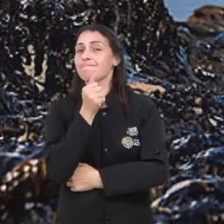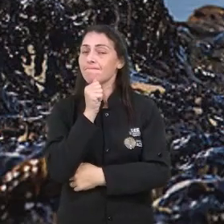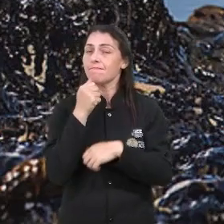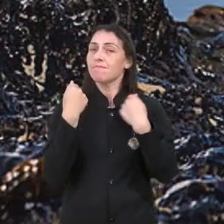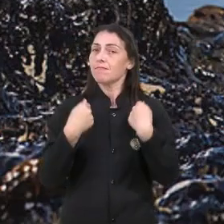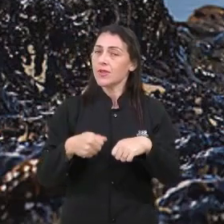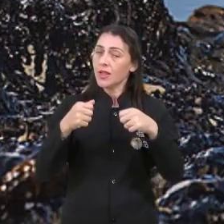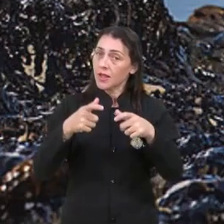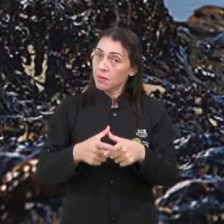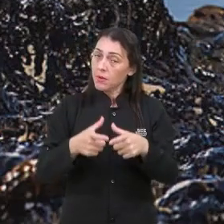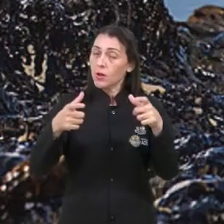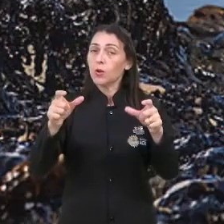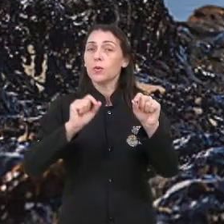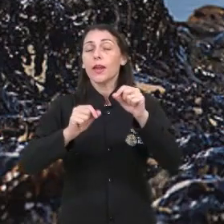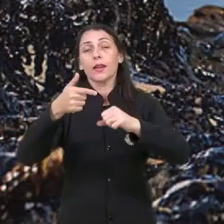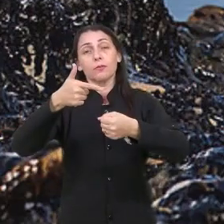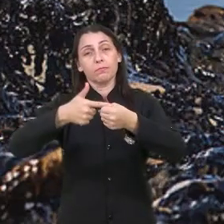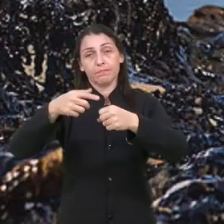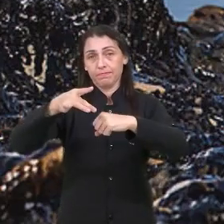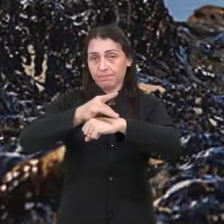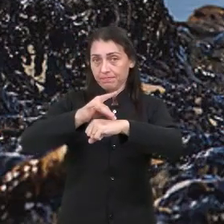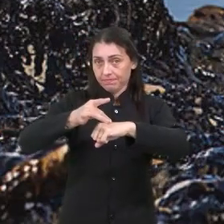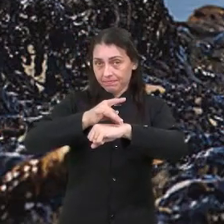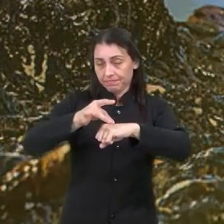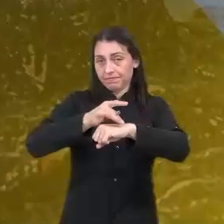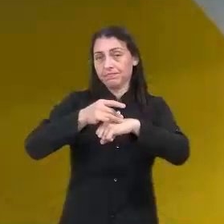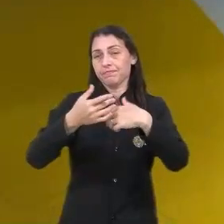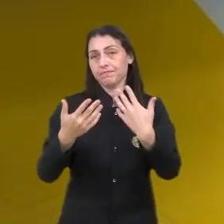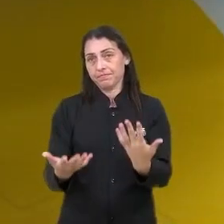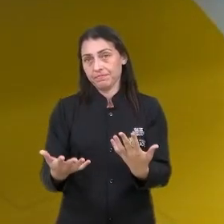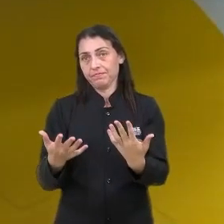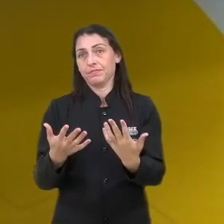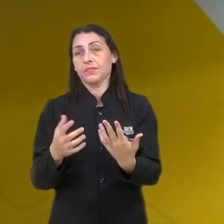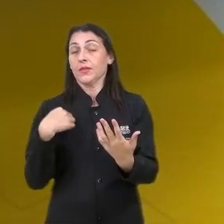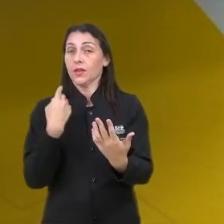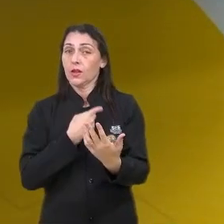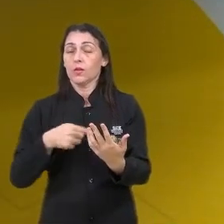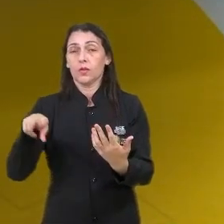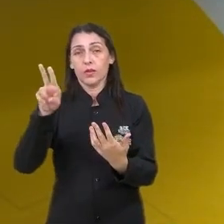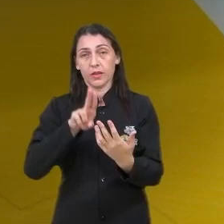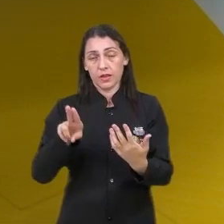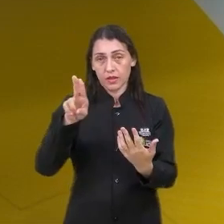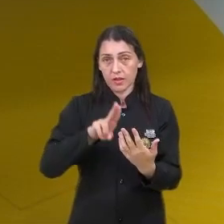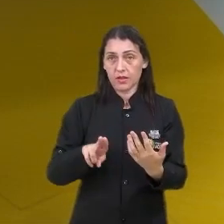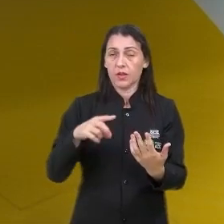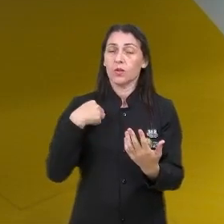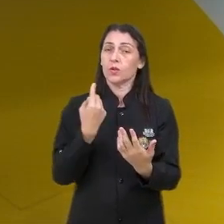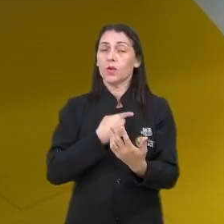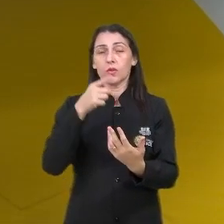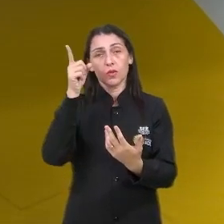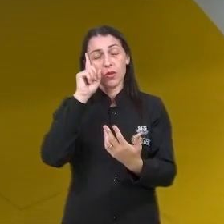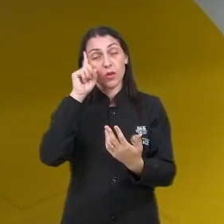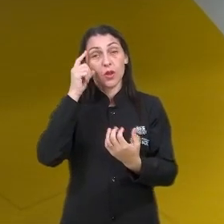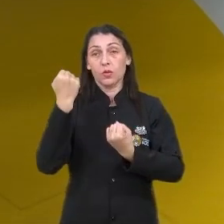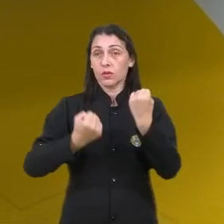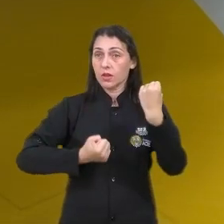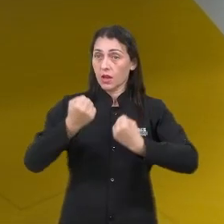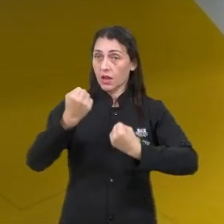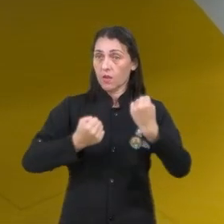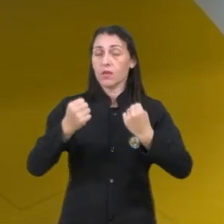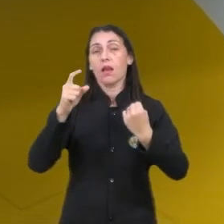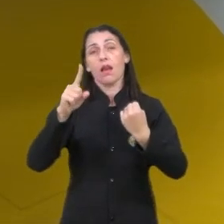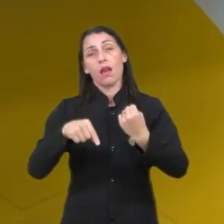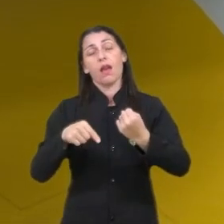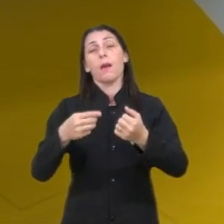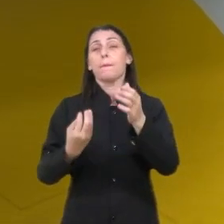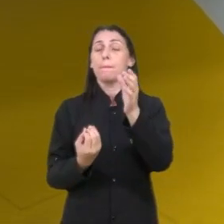em maioria, do petróleo. A maior parte do combustível que nós utilizamos no nosso cotidiano em nossos automóveis